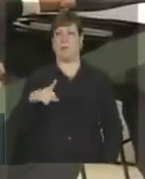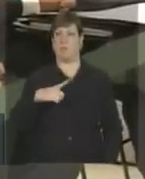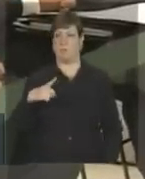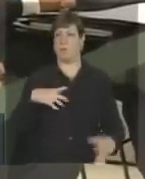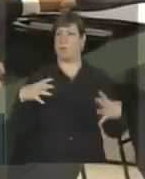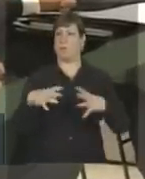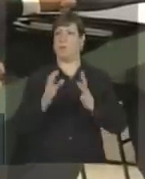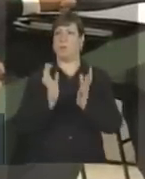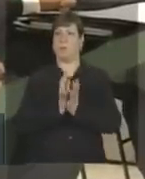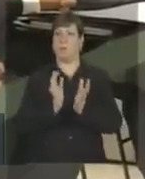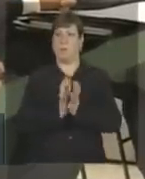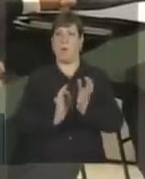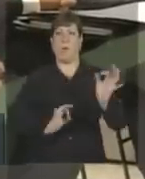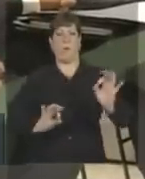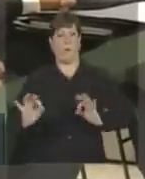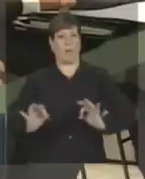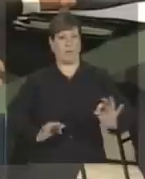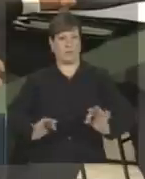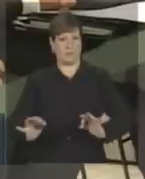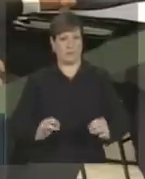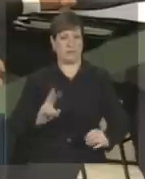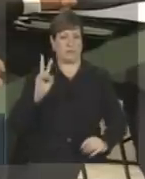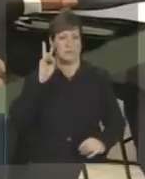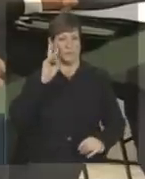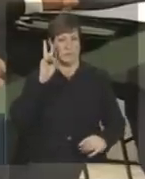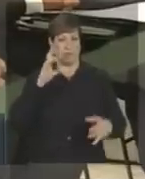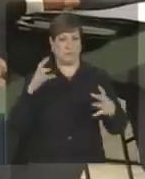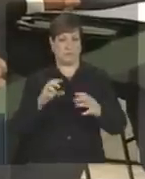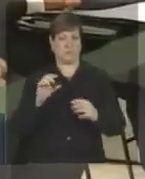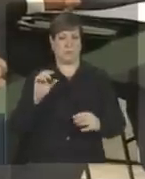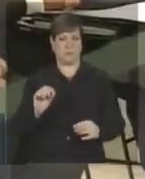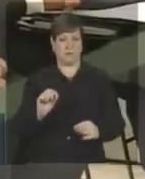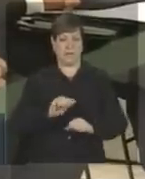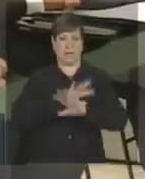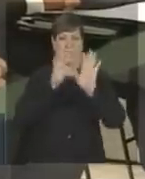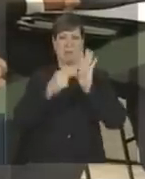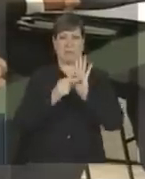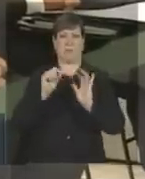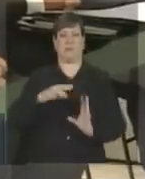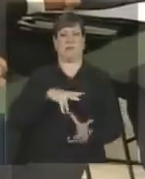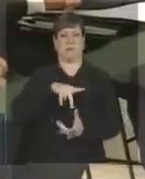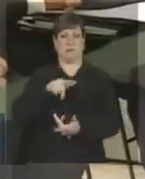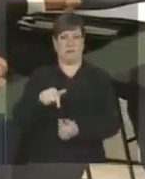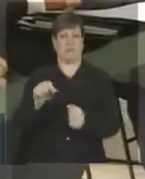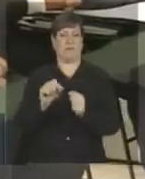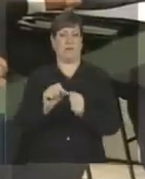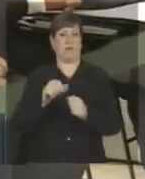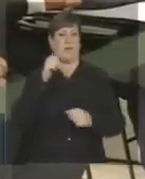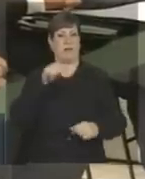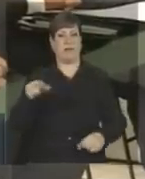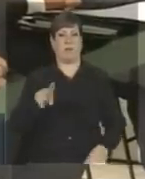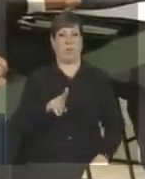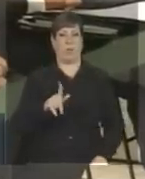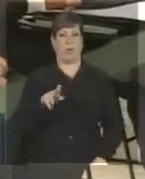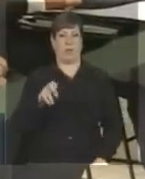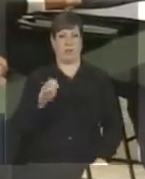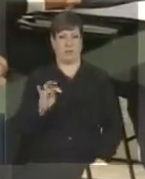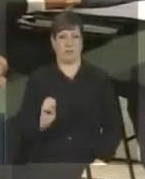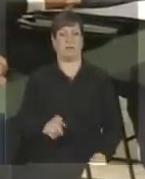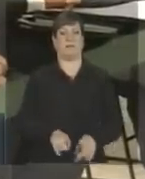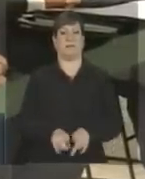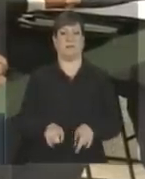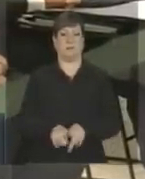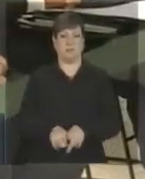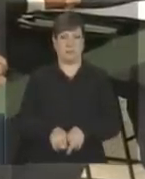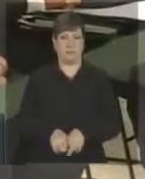organizada sob os auspícios da Transparência Internacional, presidida pela senhora Huguette, e com o